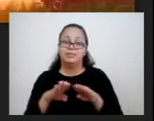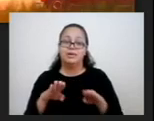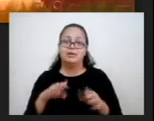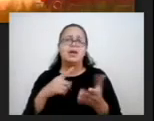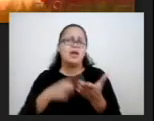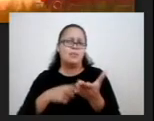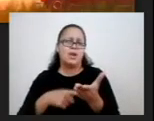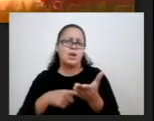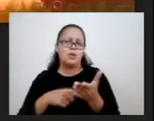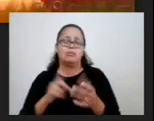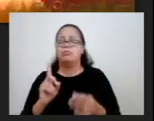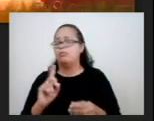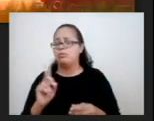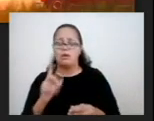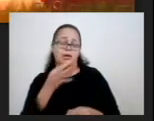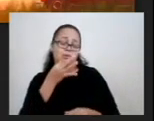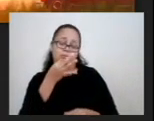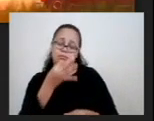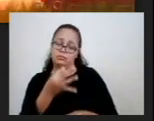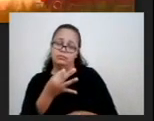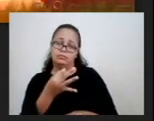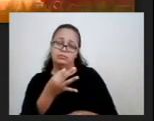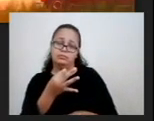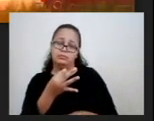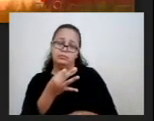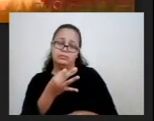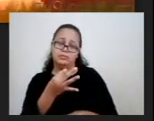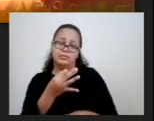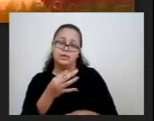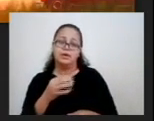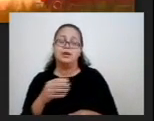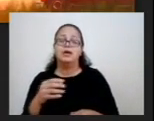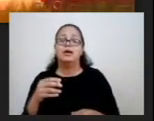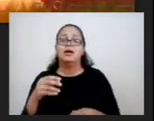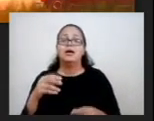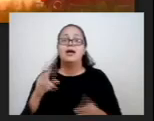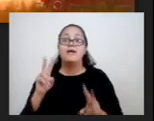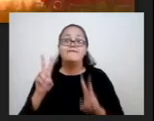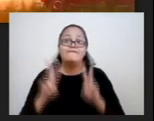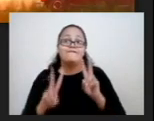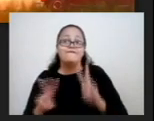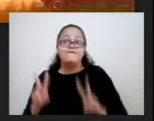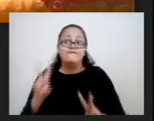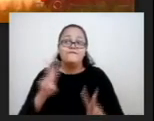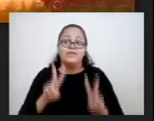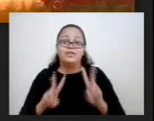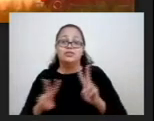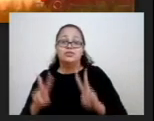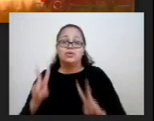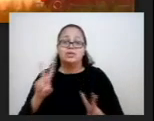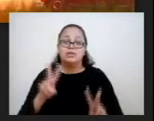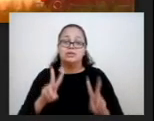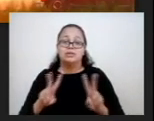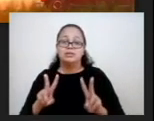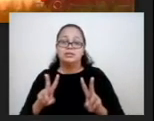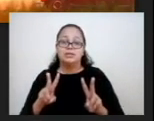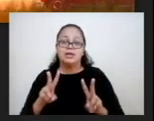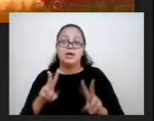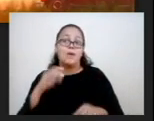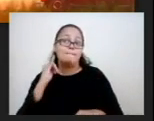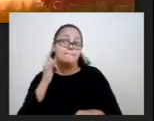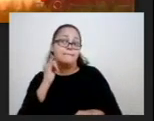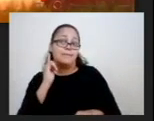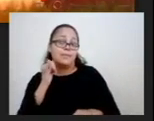é obrigatório? Não, é opcional. Mas me traz uma maior visualização daquela cena que eu quero contar para o meu